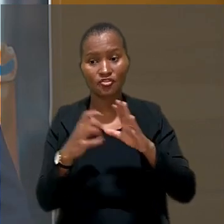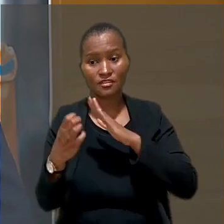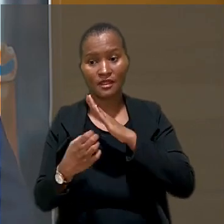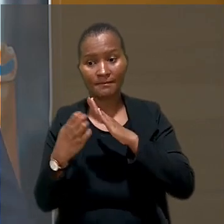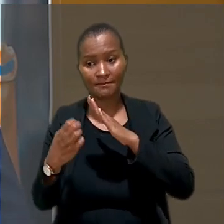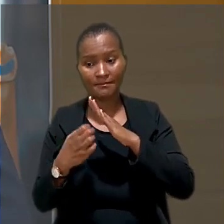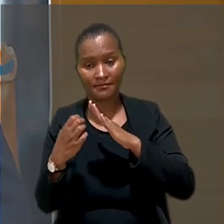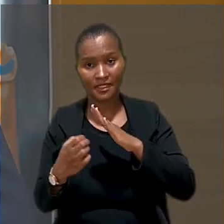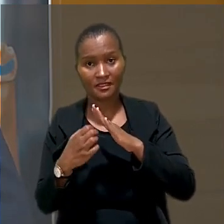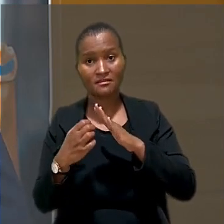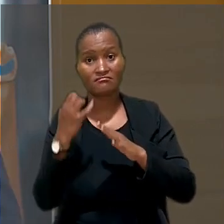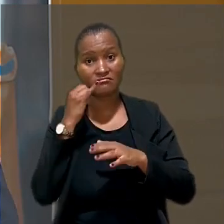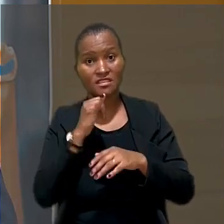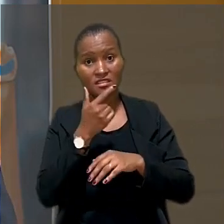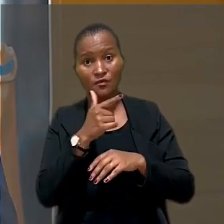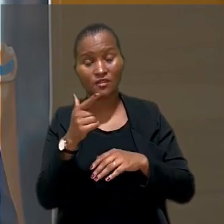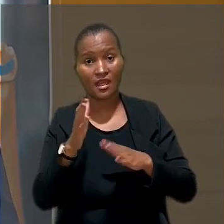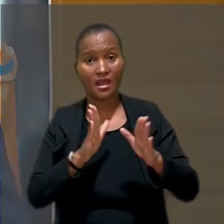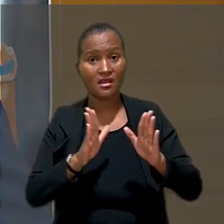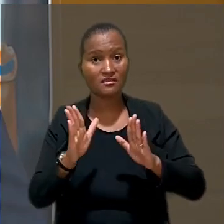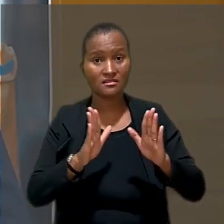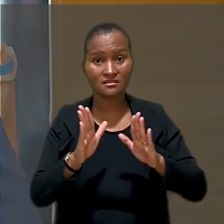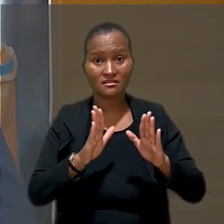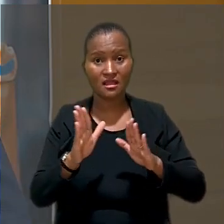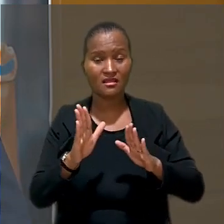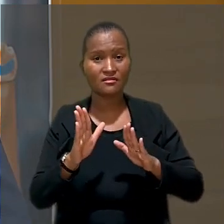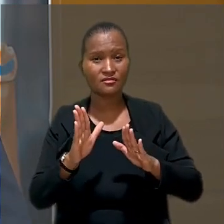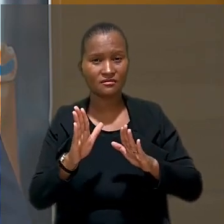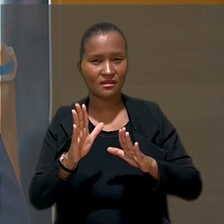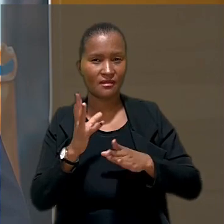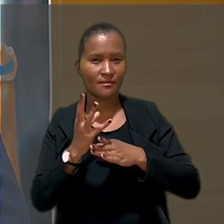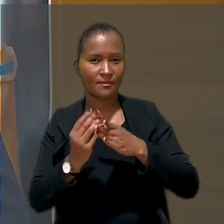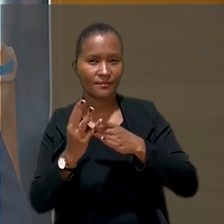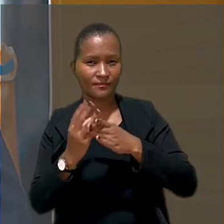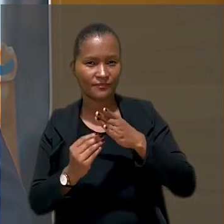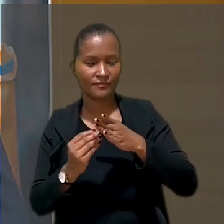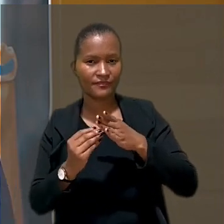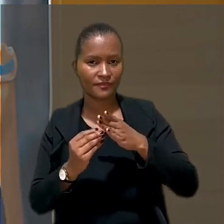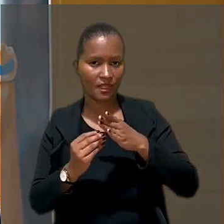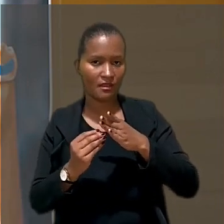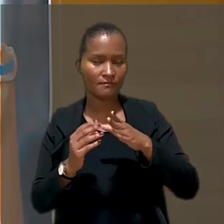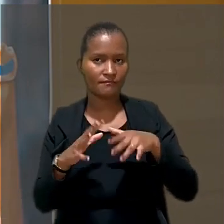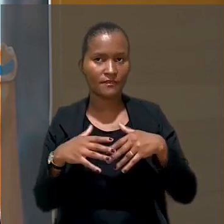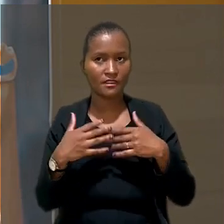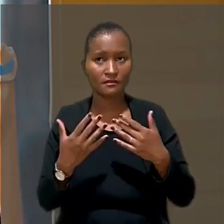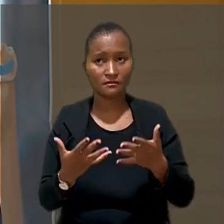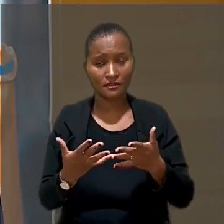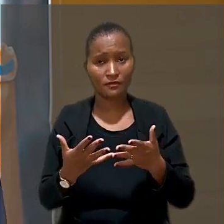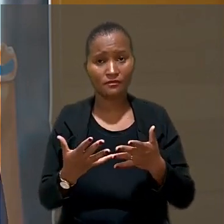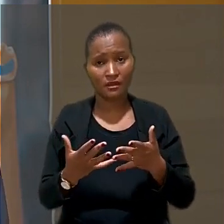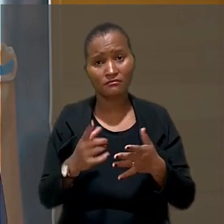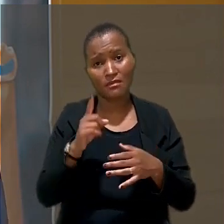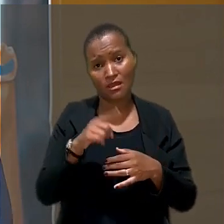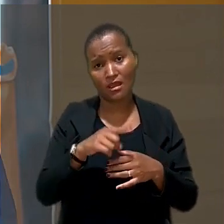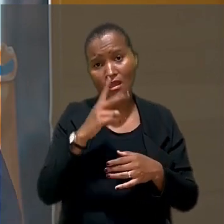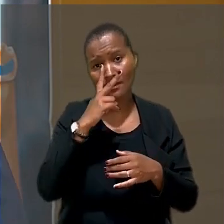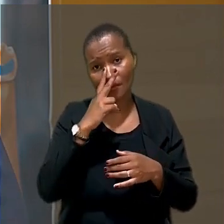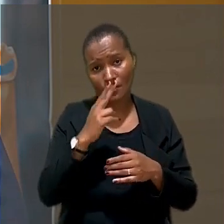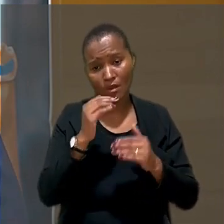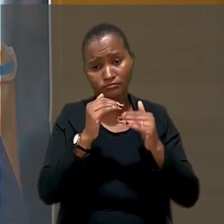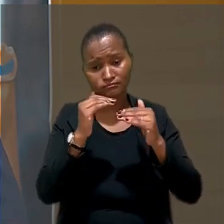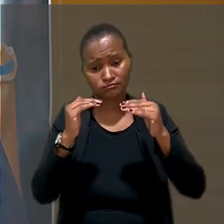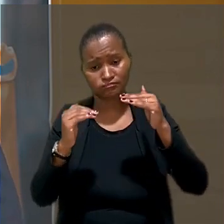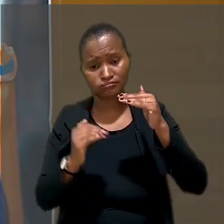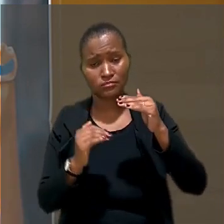organização alheia, se ele não tem acesso ao meio produtivo, nesse caso ele é